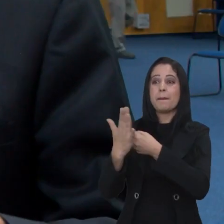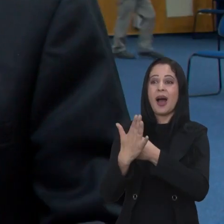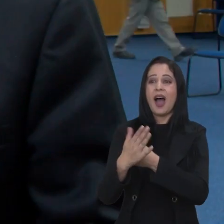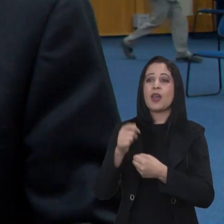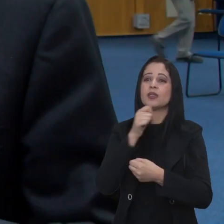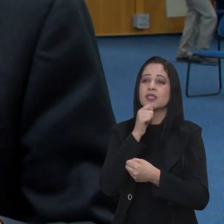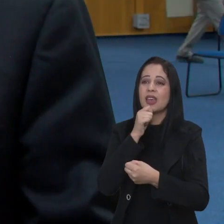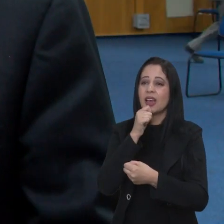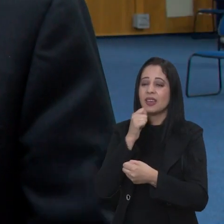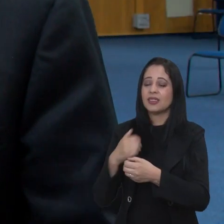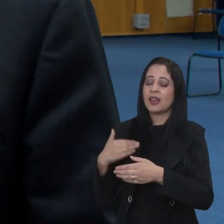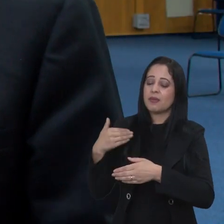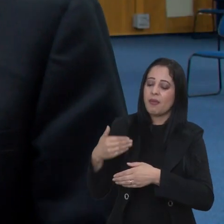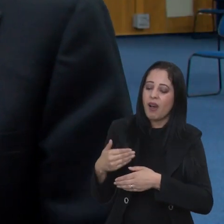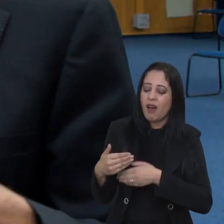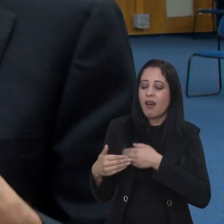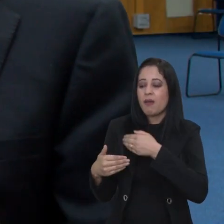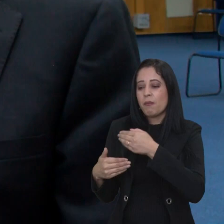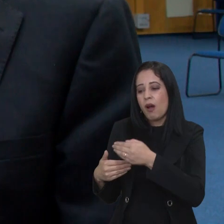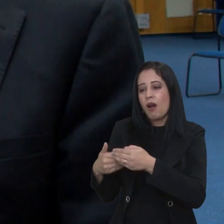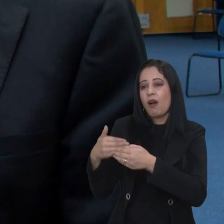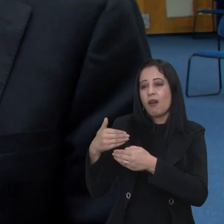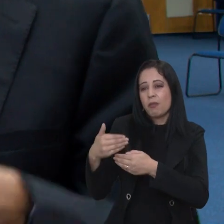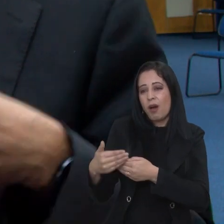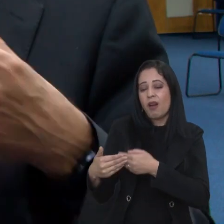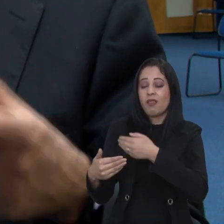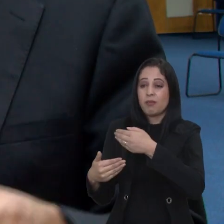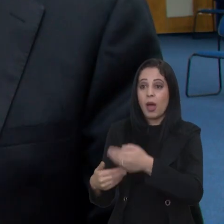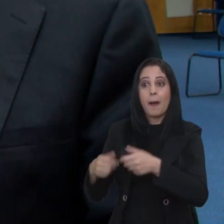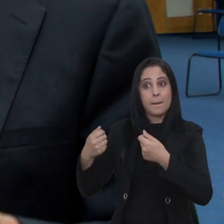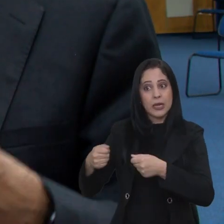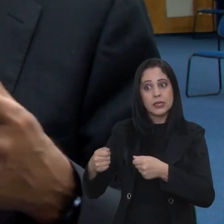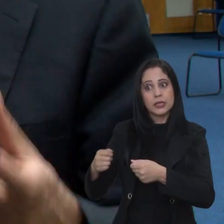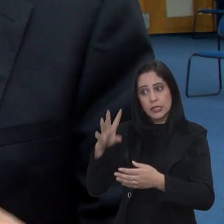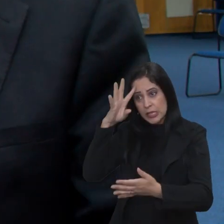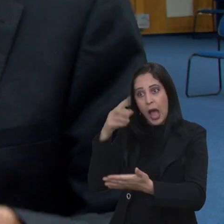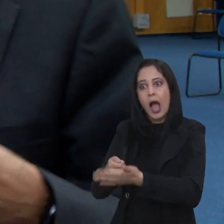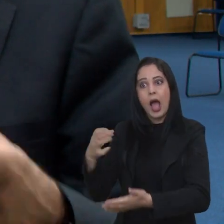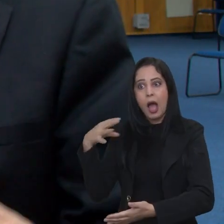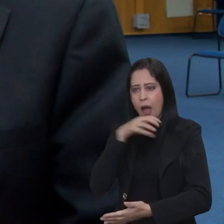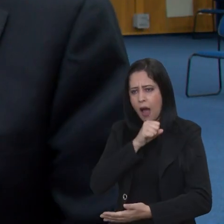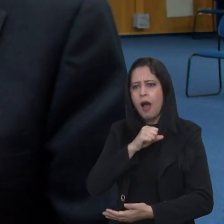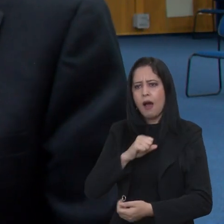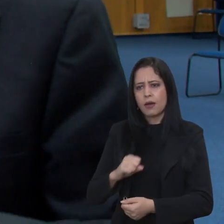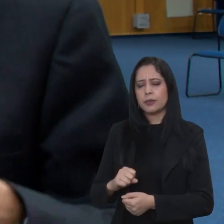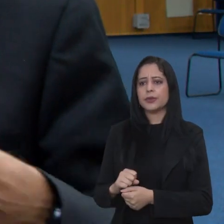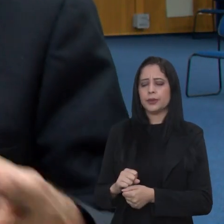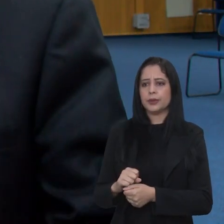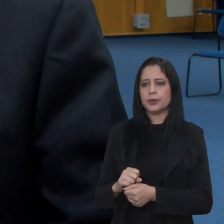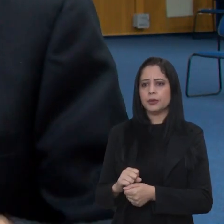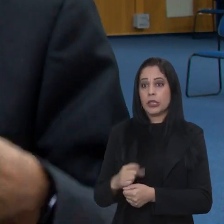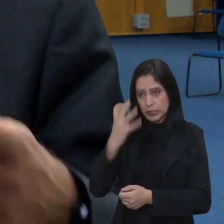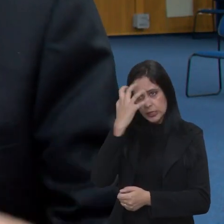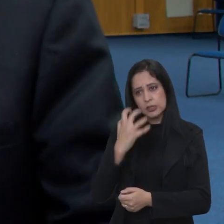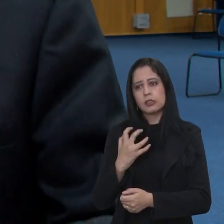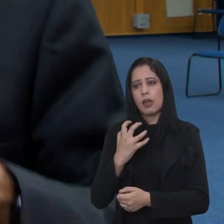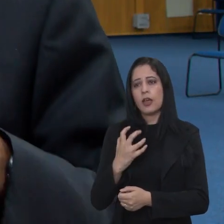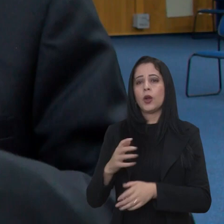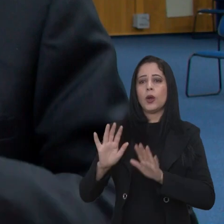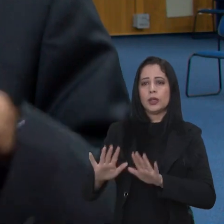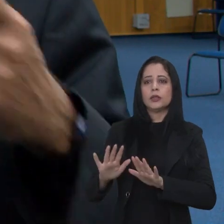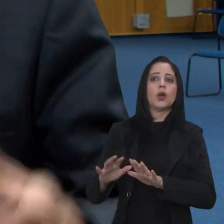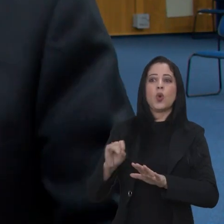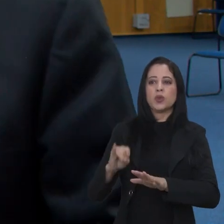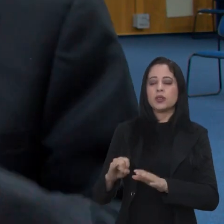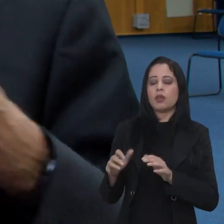infelizmente, está em passos muito lentos, ela tem que ser agilizada, porque é um problema que se você não resolve com rapidez, né, ou com uma celeridade maior,